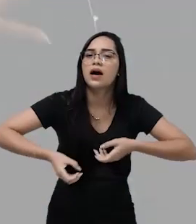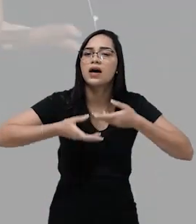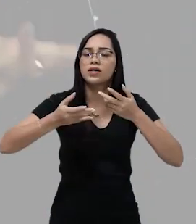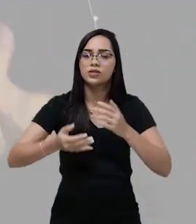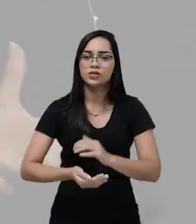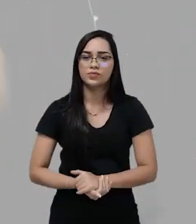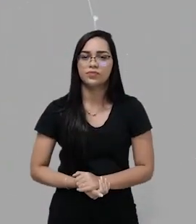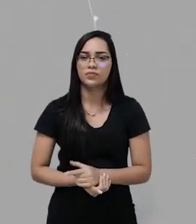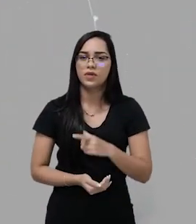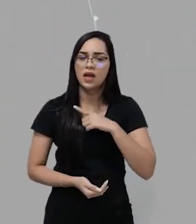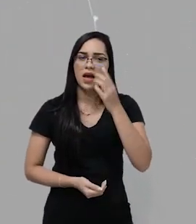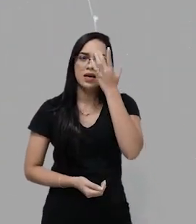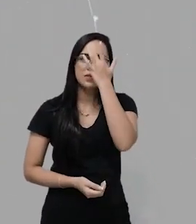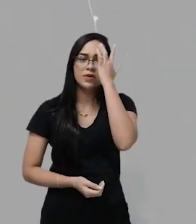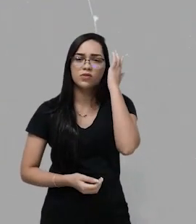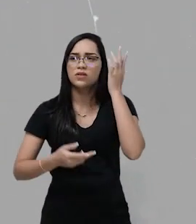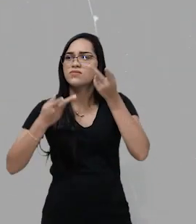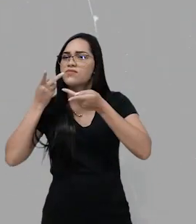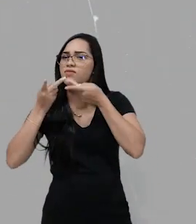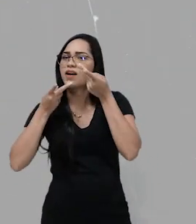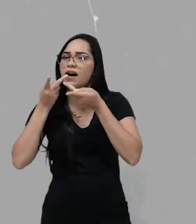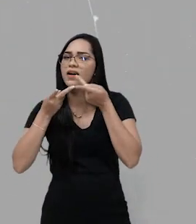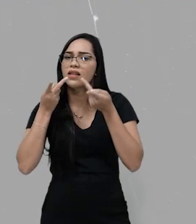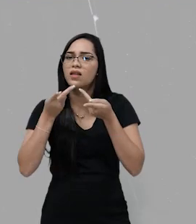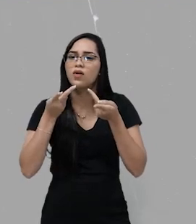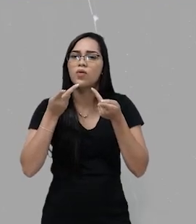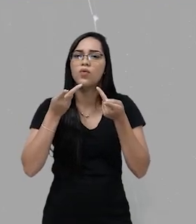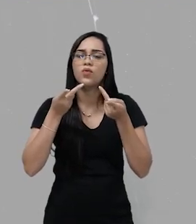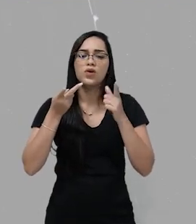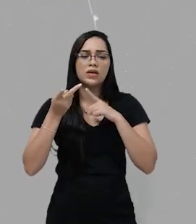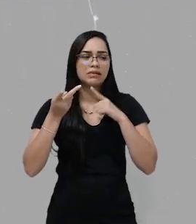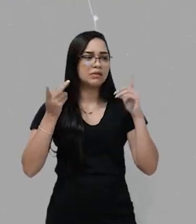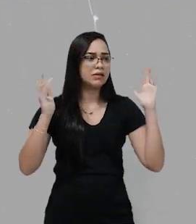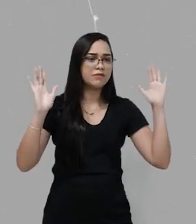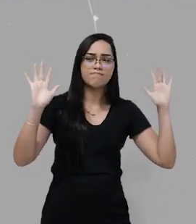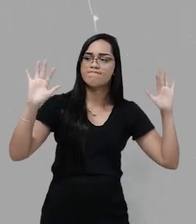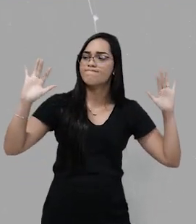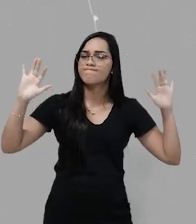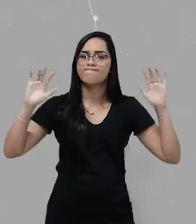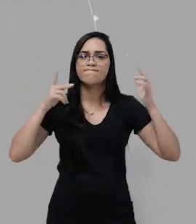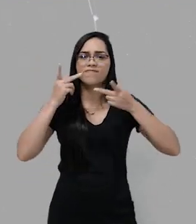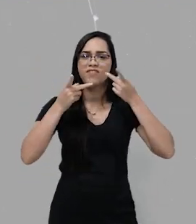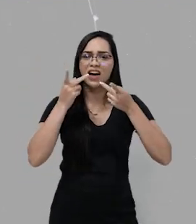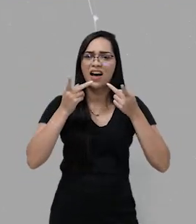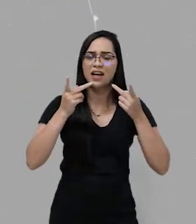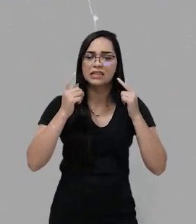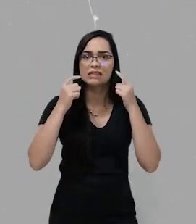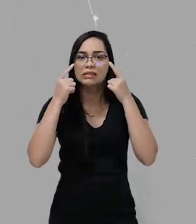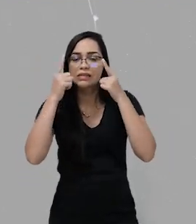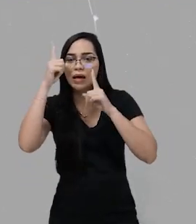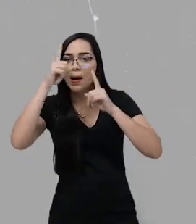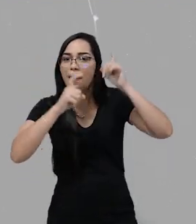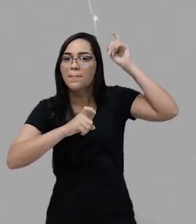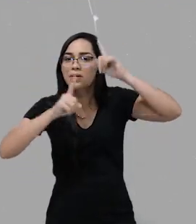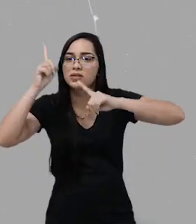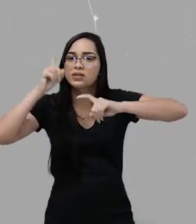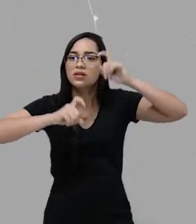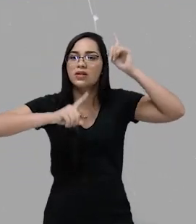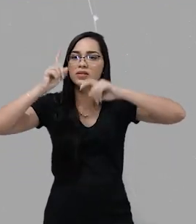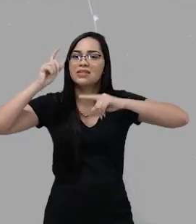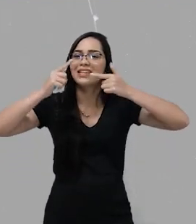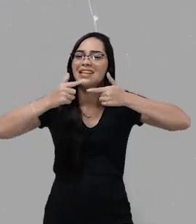expressividade. As pessoas falam, gesticulam, tem aí as feições no rosto,